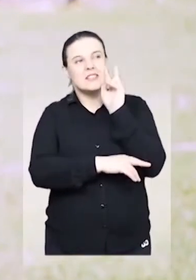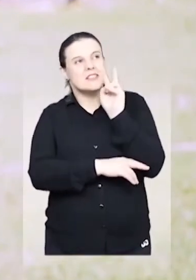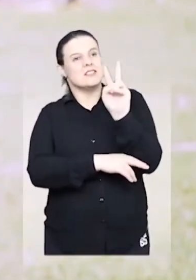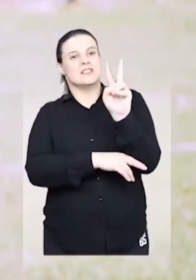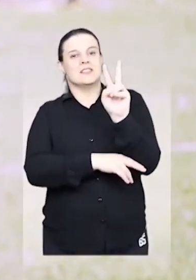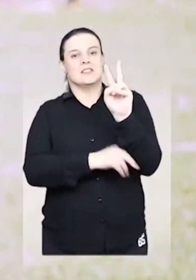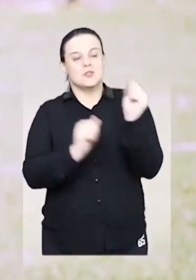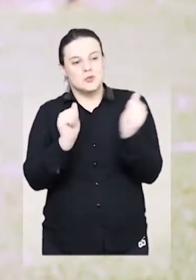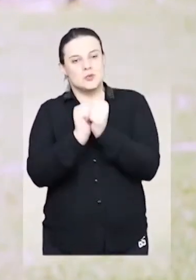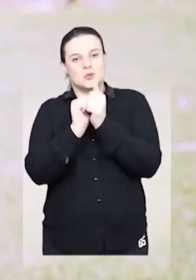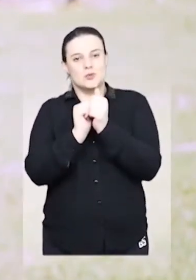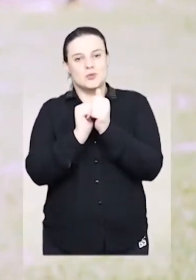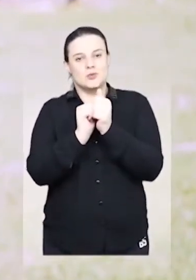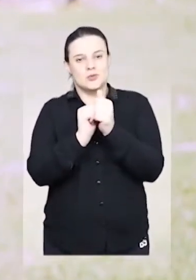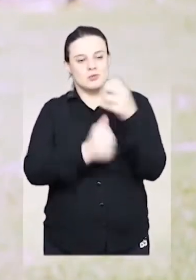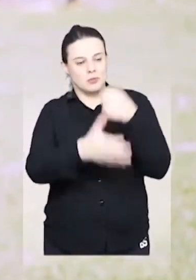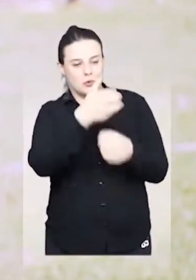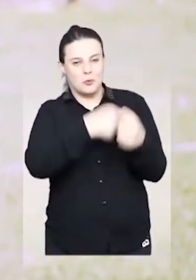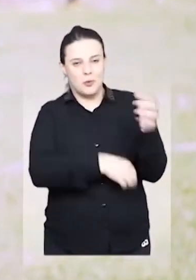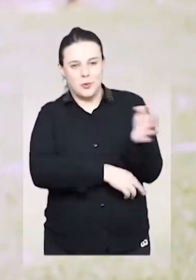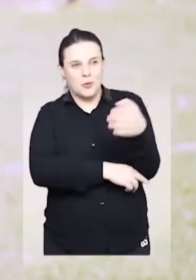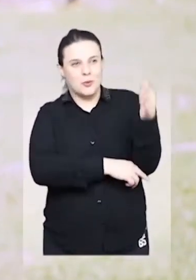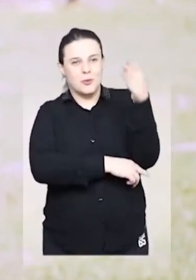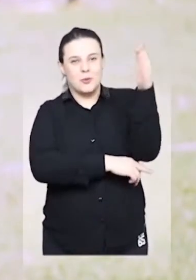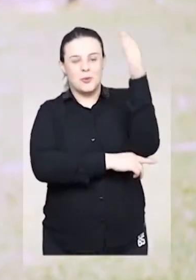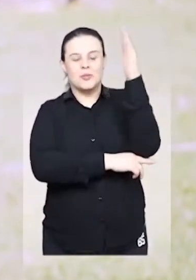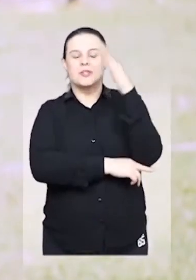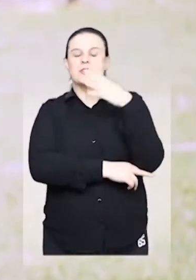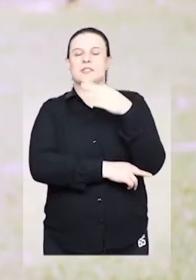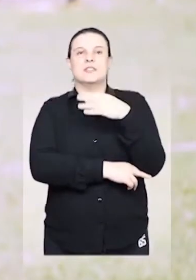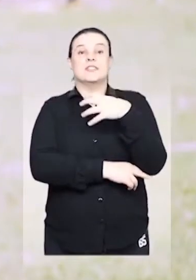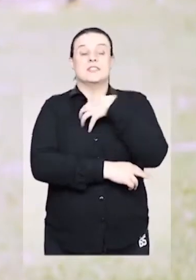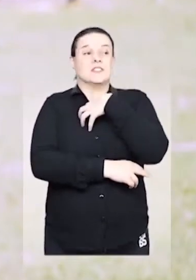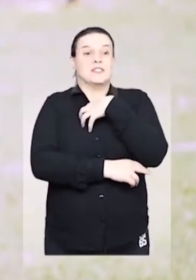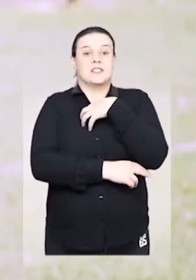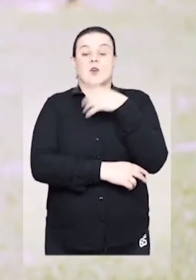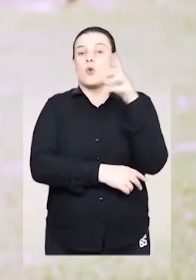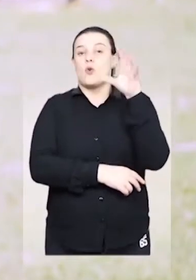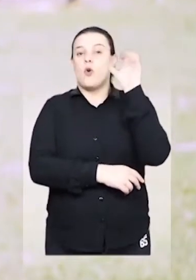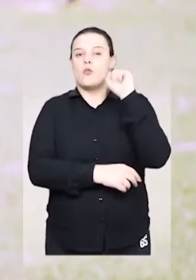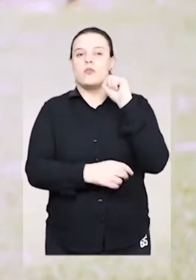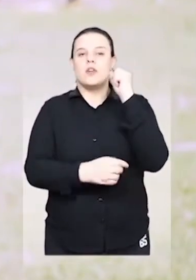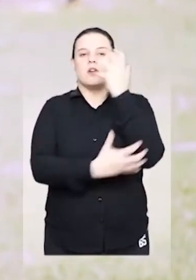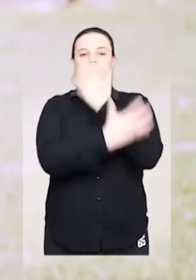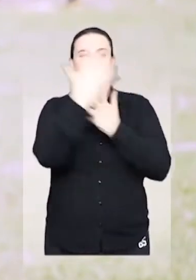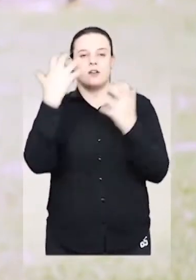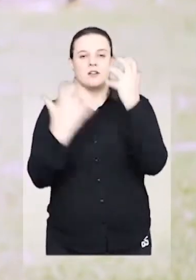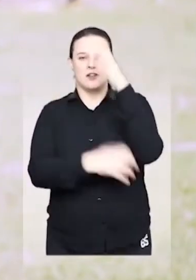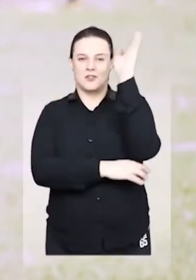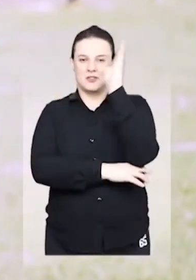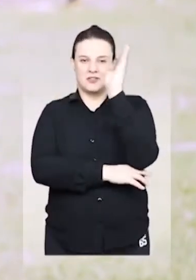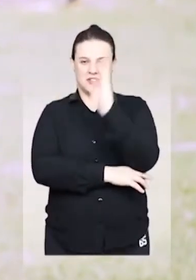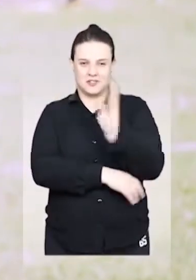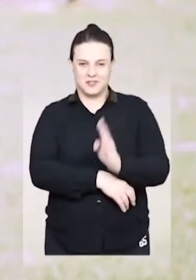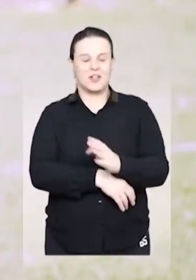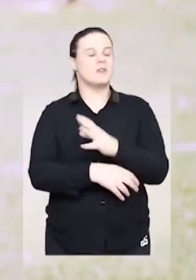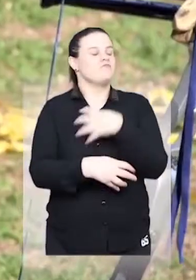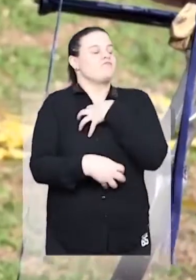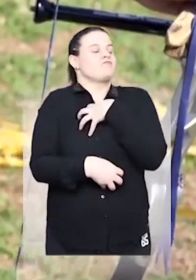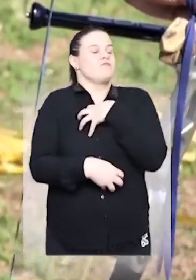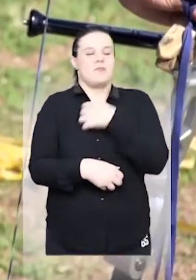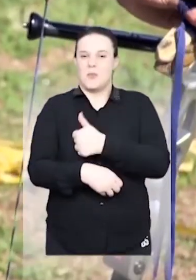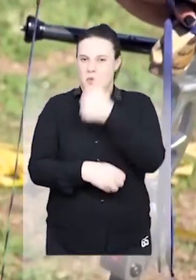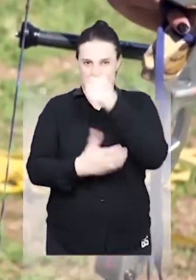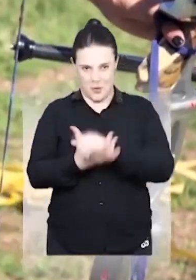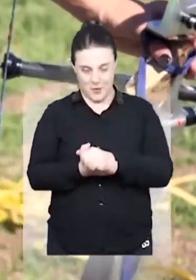ali, subindo junto no pódio, seria fantástico. Agora, se for de ouro e der para ouvir o hino nacional, é melhor ainda. É